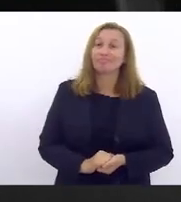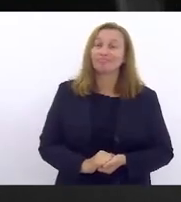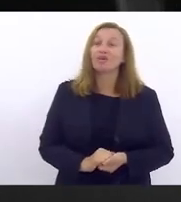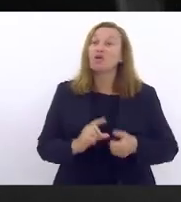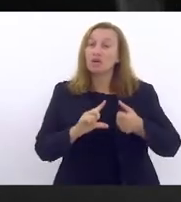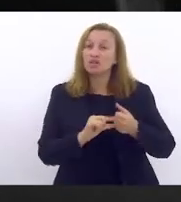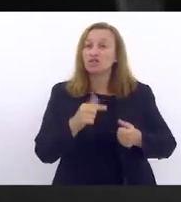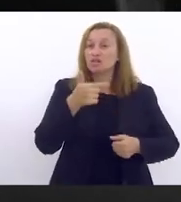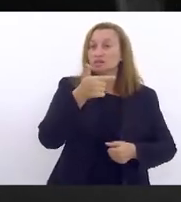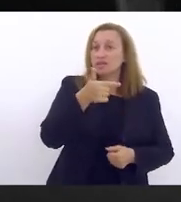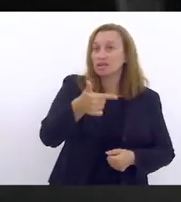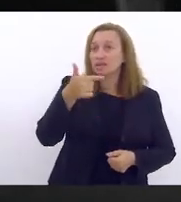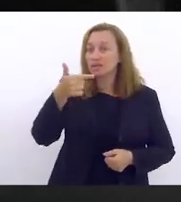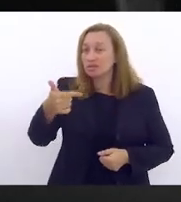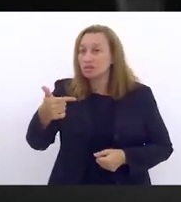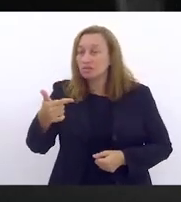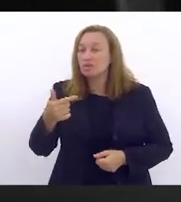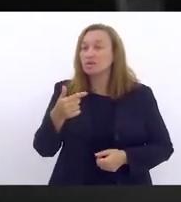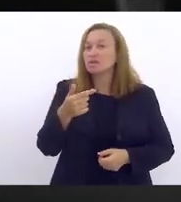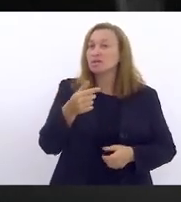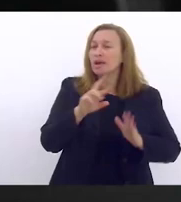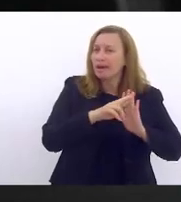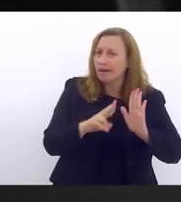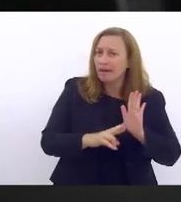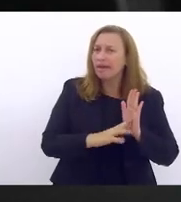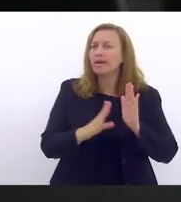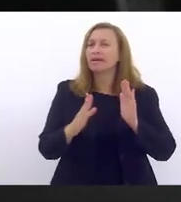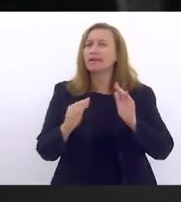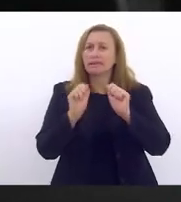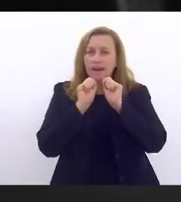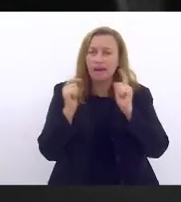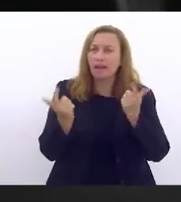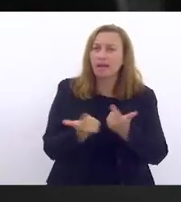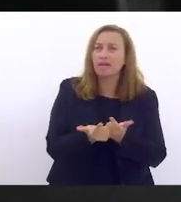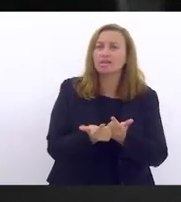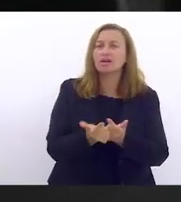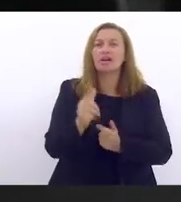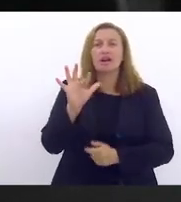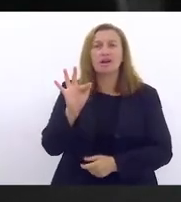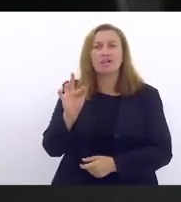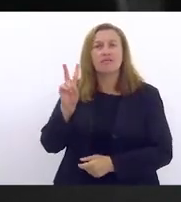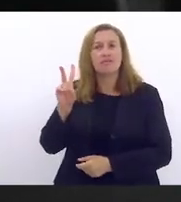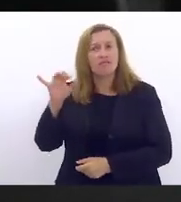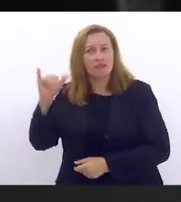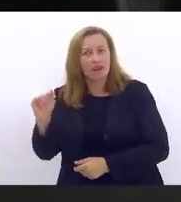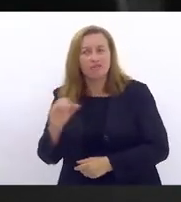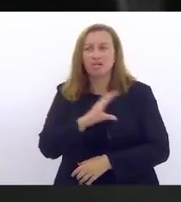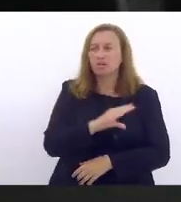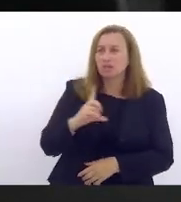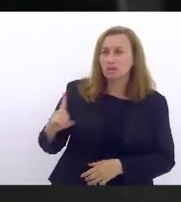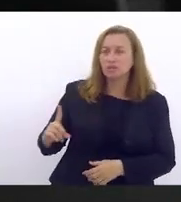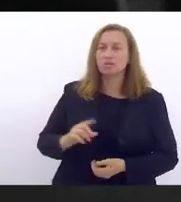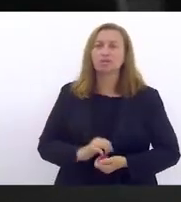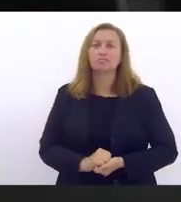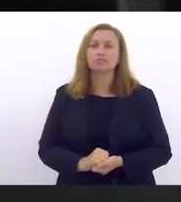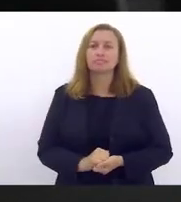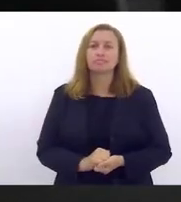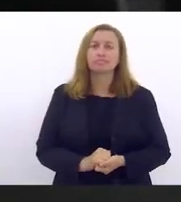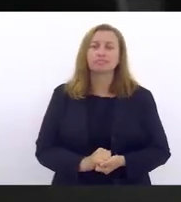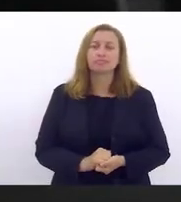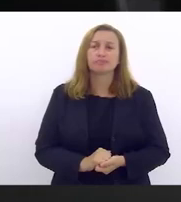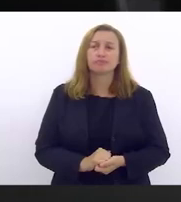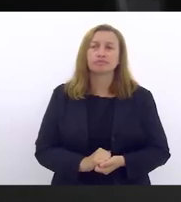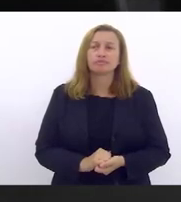artigo 102, Regimento Interno da ALERJ, a senhora Flávia Nascimento, coordenadora